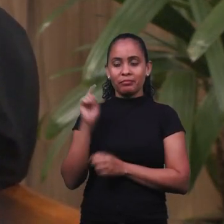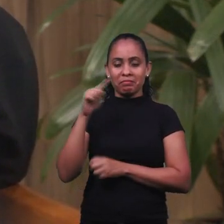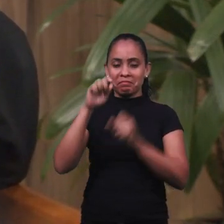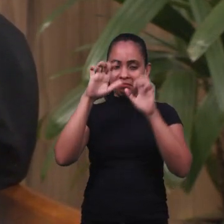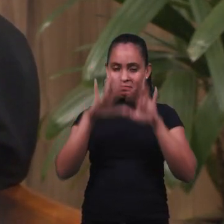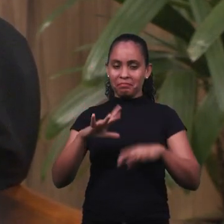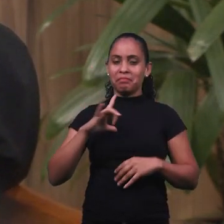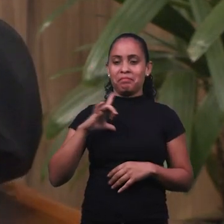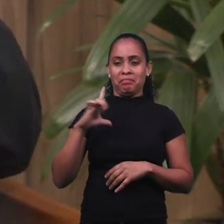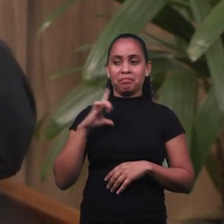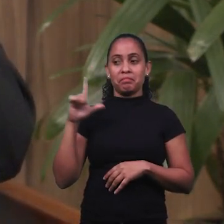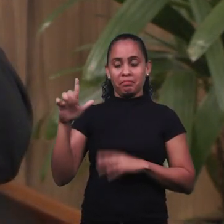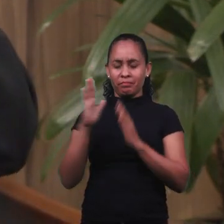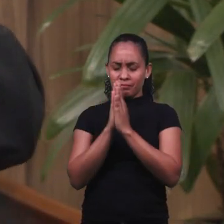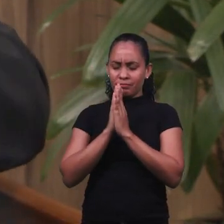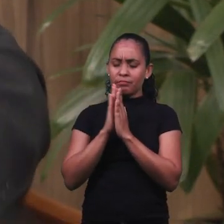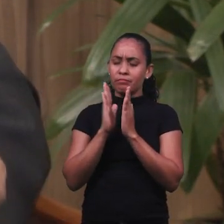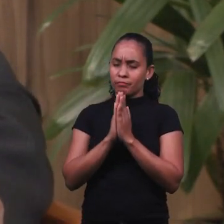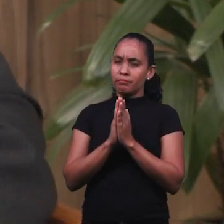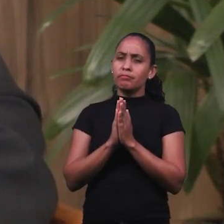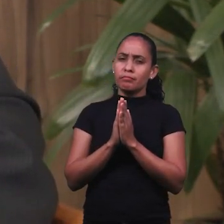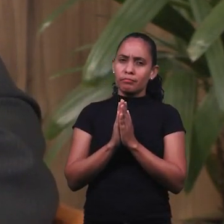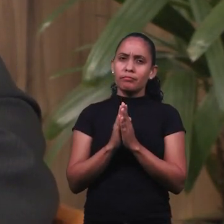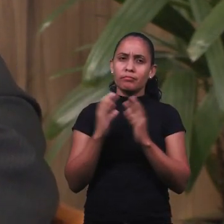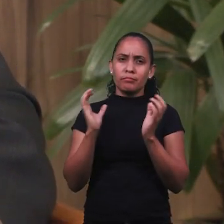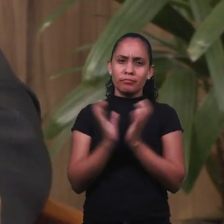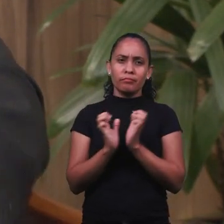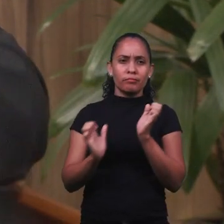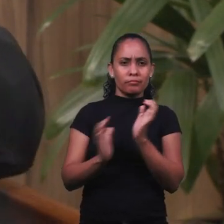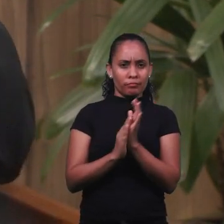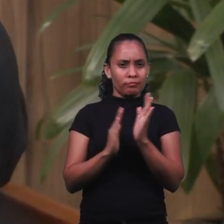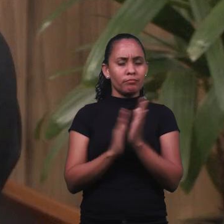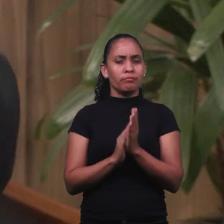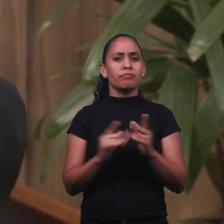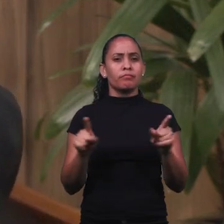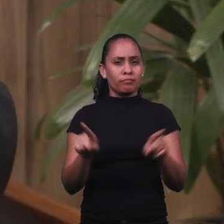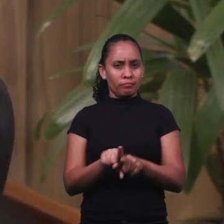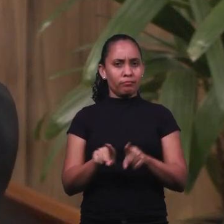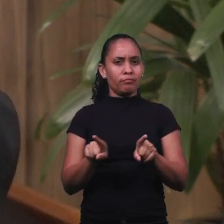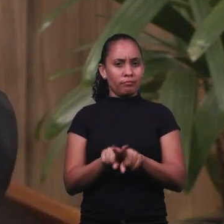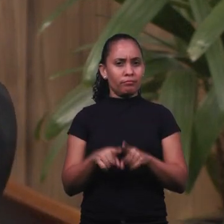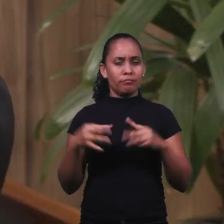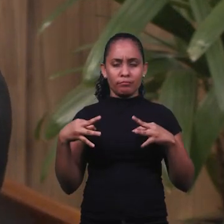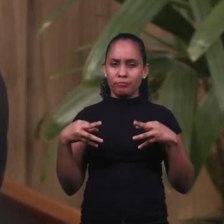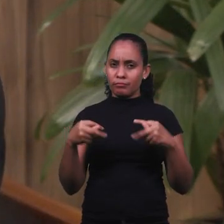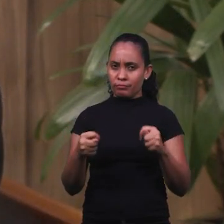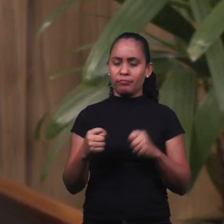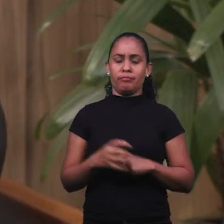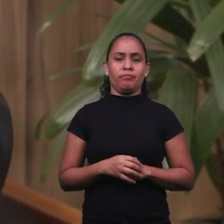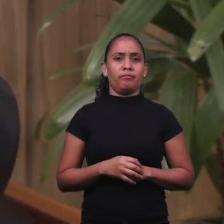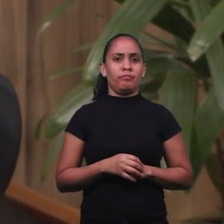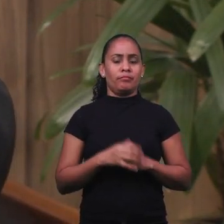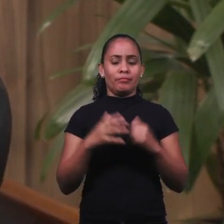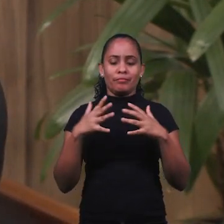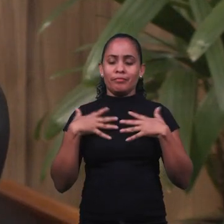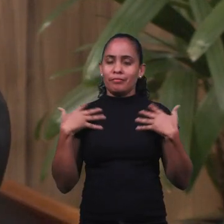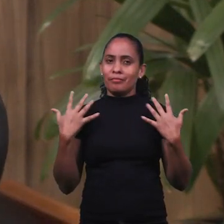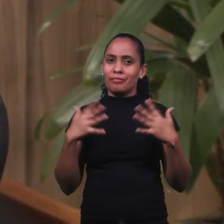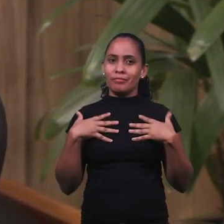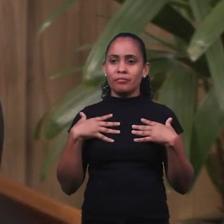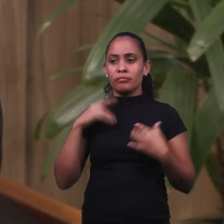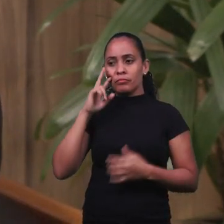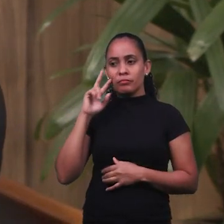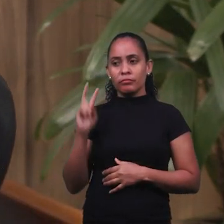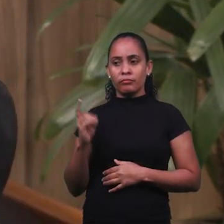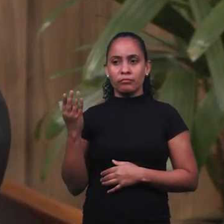ela é uma serva de oração que ora pelo grupo de louvor também, não é? O irmão, todos. Então, é uma grande alegria